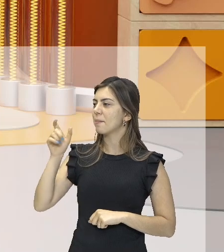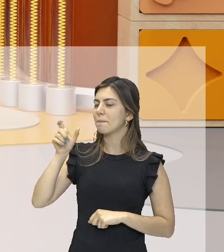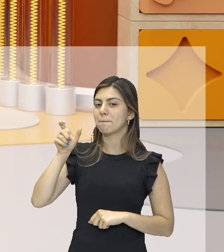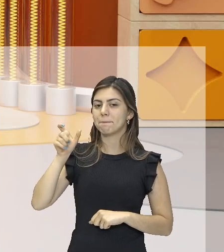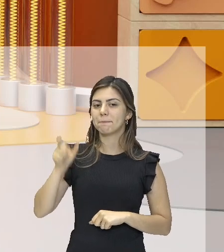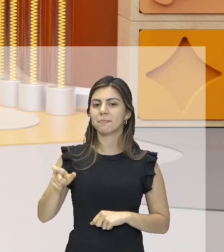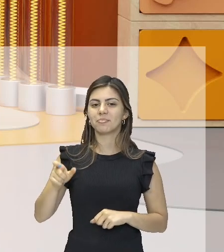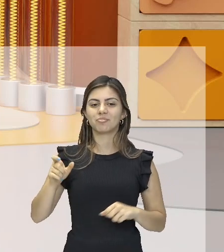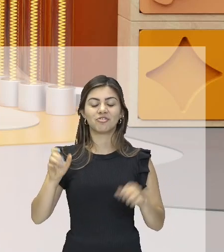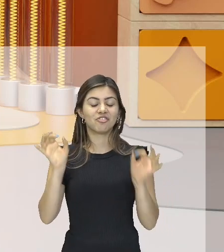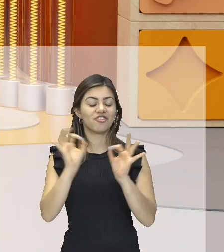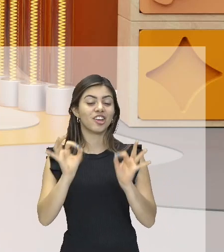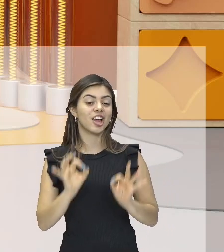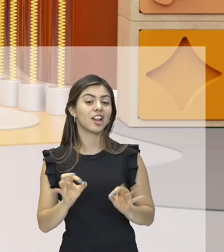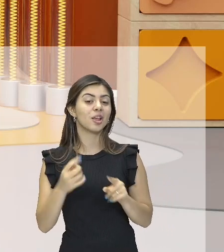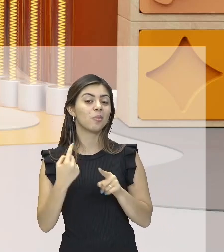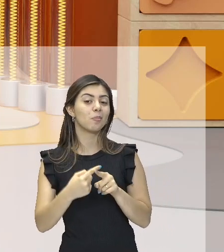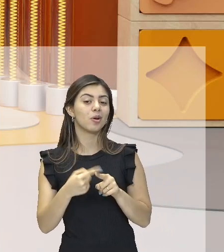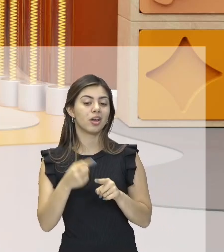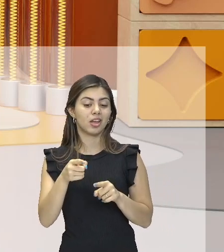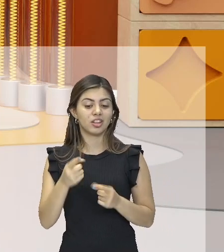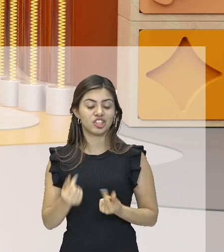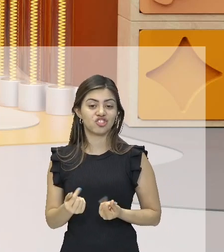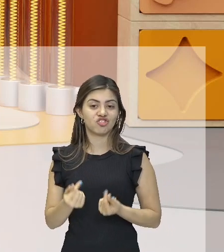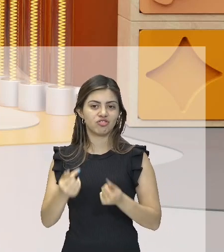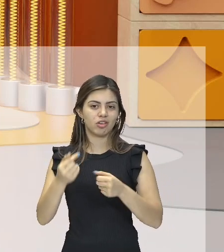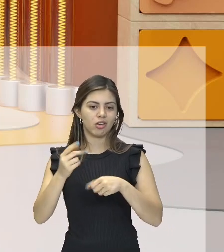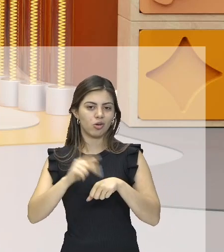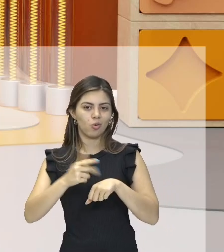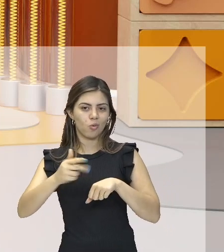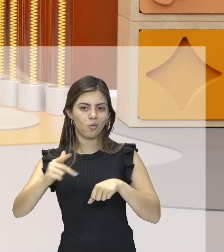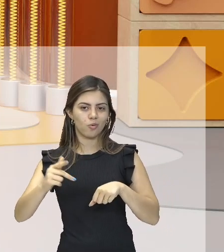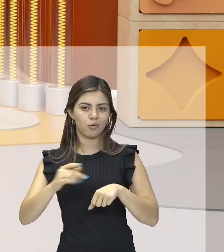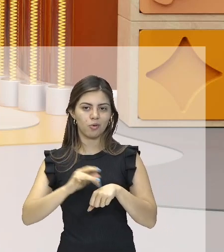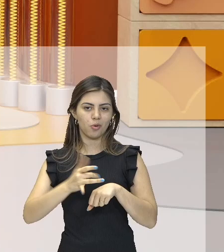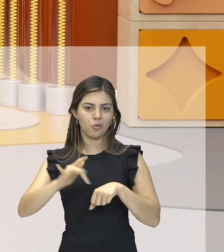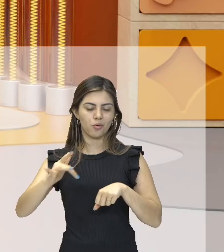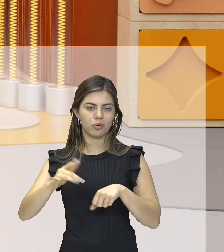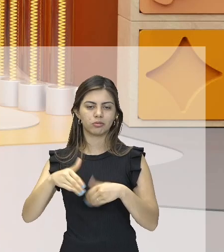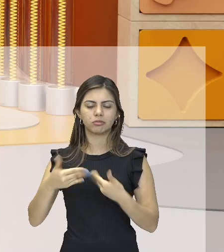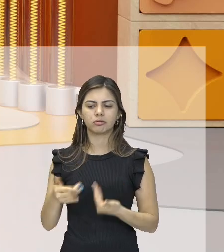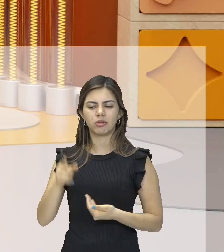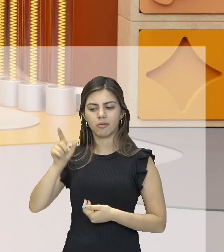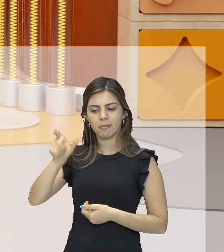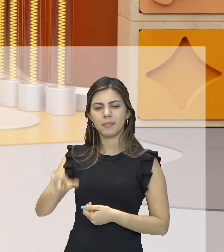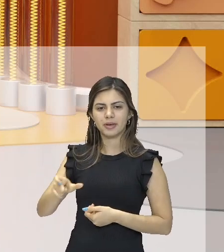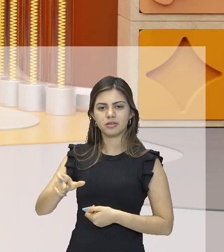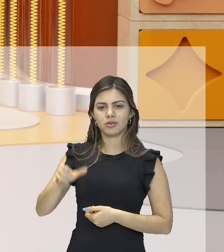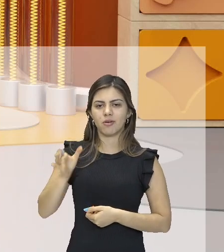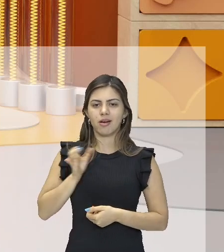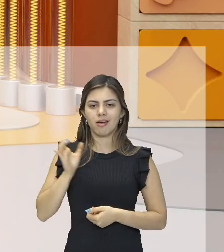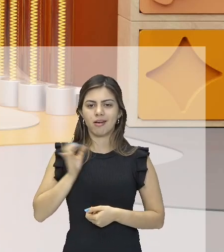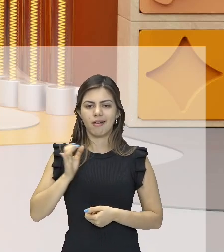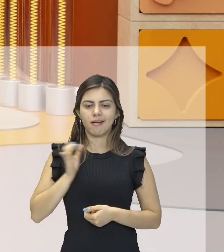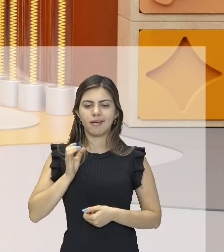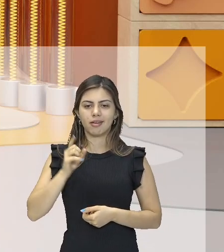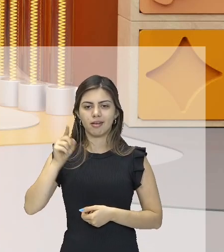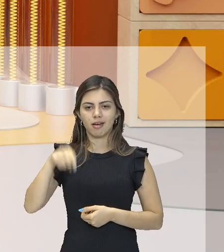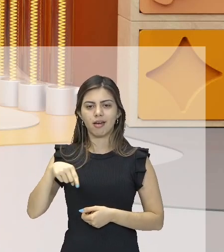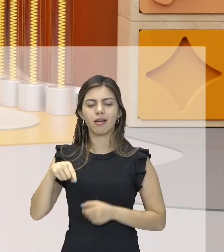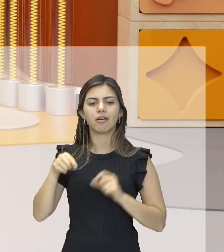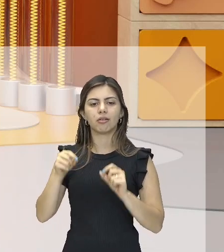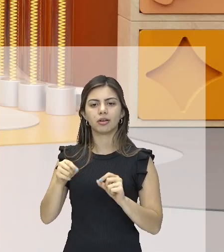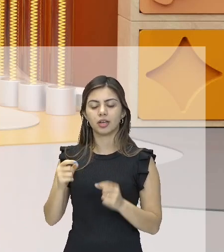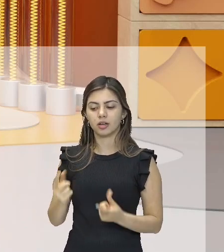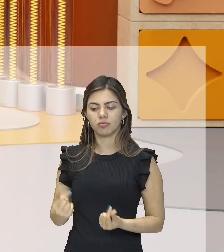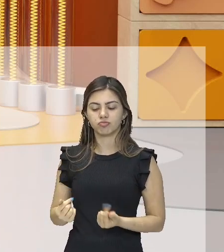ele tem aí as moedas, o ouro, né? Então, o que caracteriza um monarca rico era justamente a prosperidade